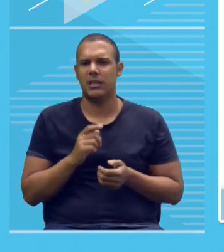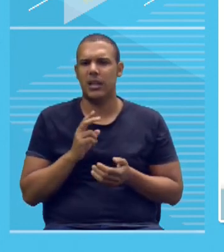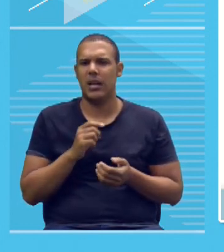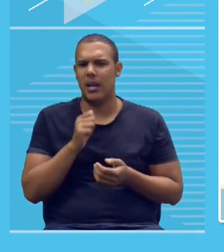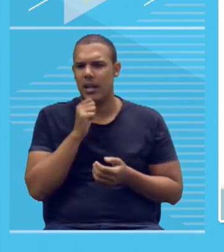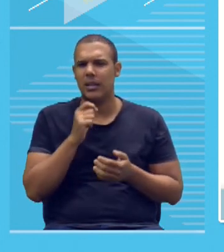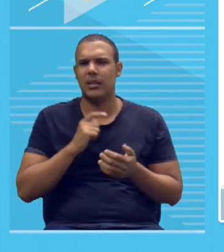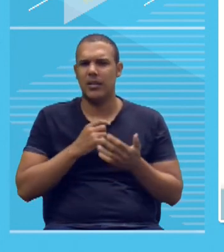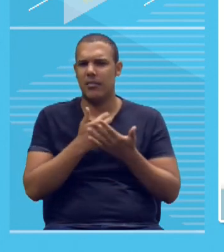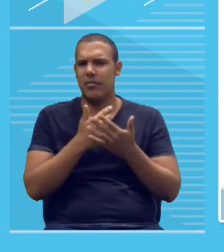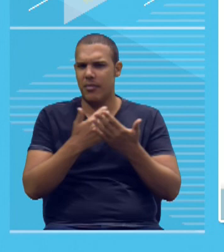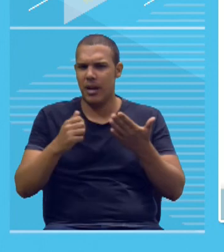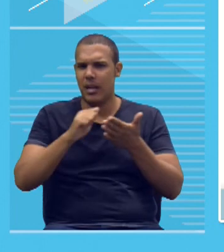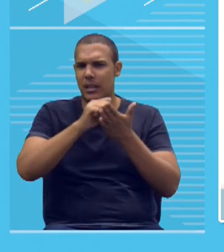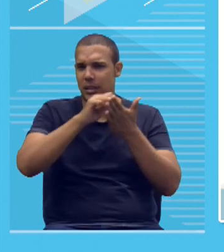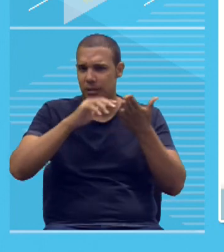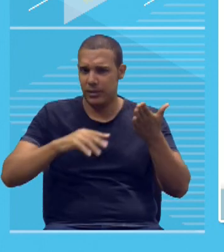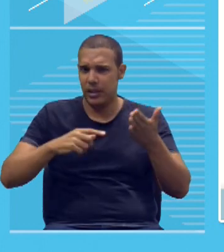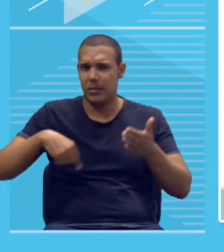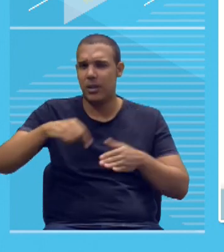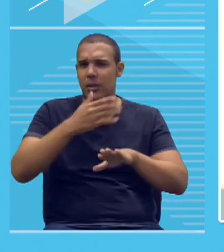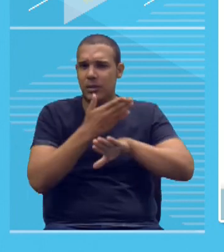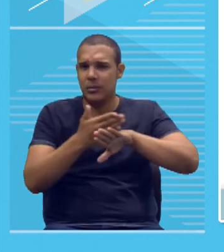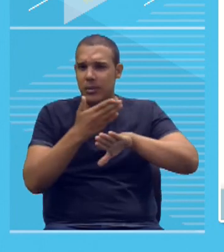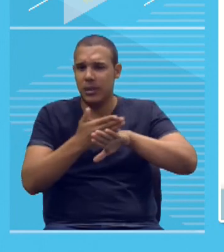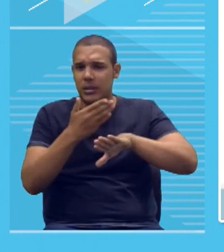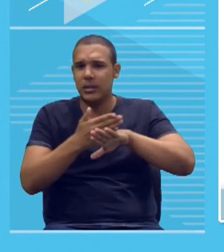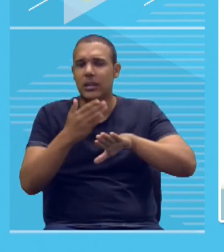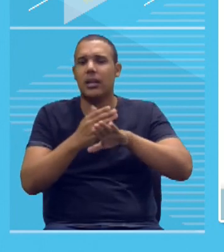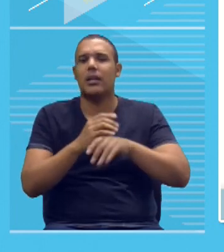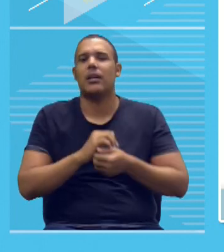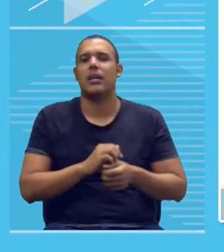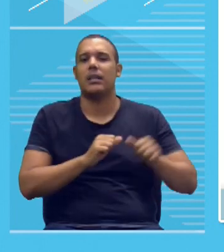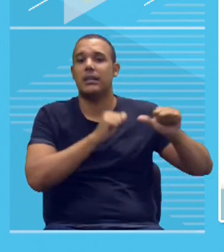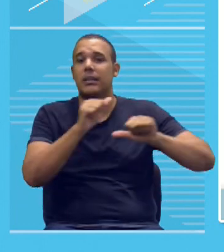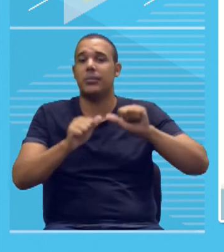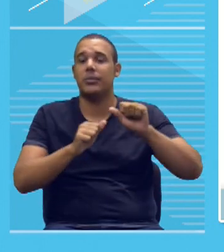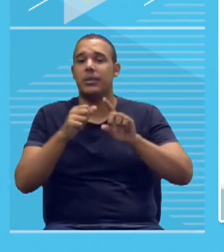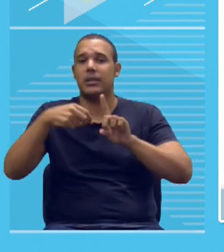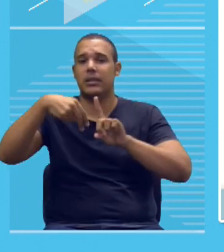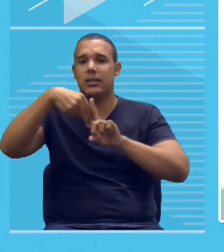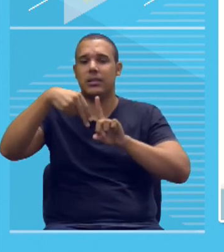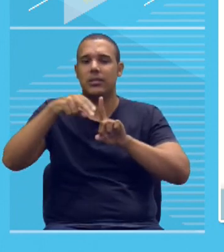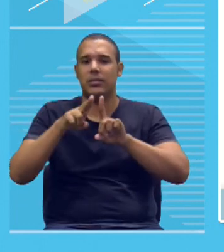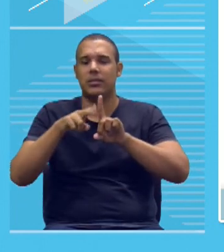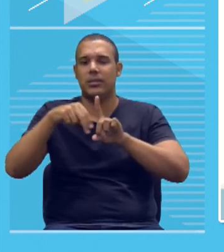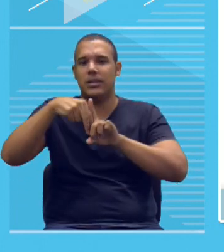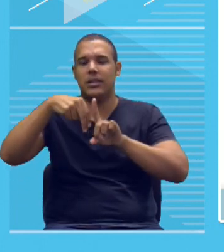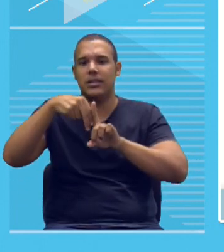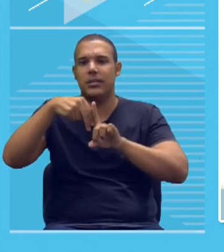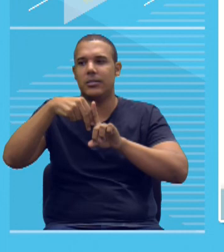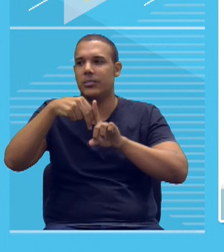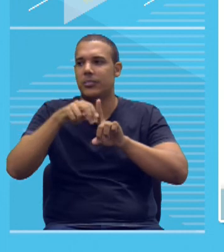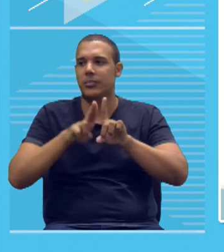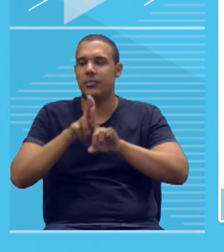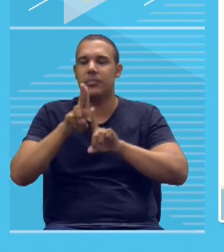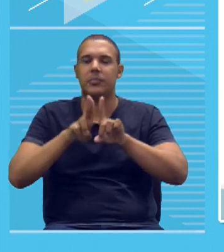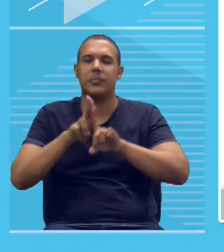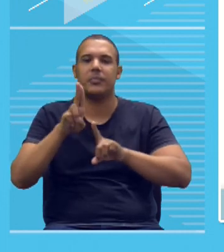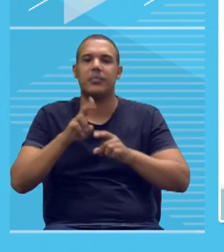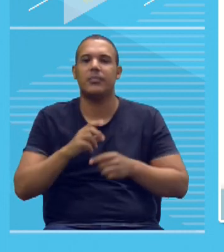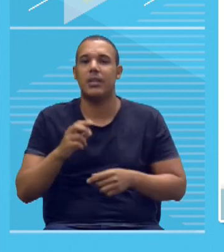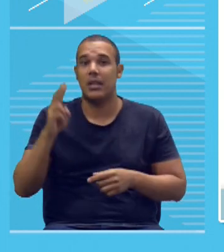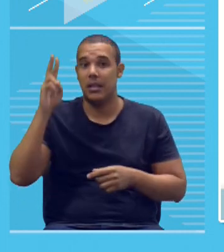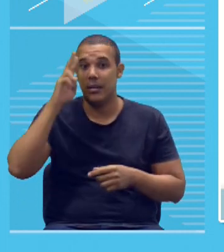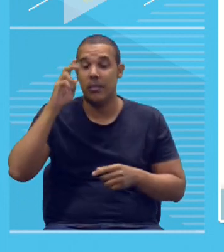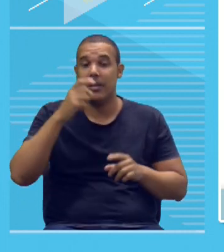basicamente para gente treinar essa conversão de unidade ter essa atenção em verificar se Tati tempo sempre se encontram